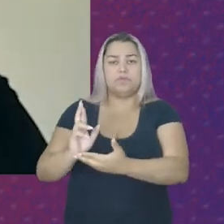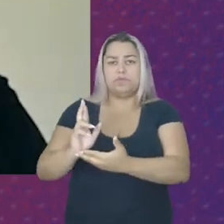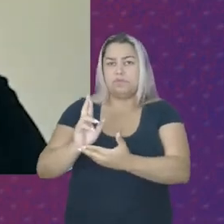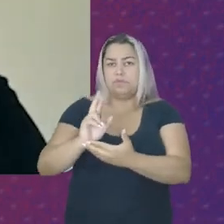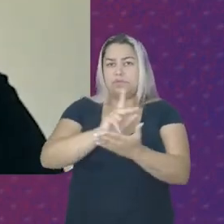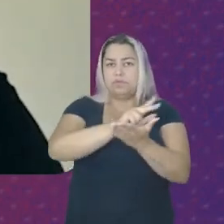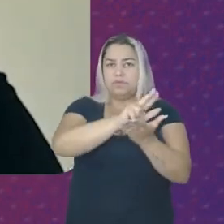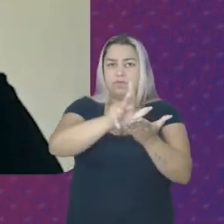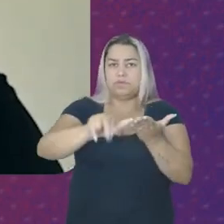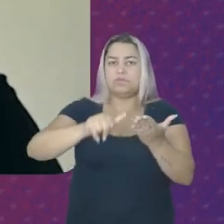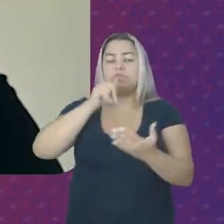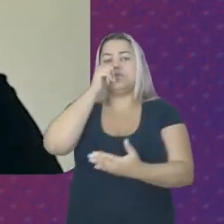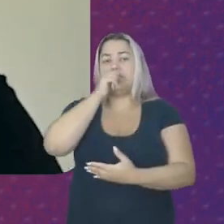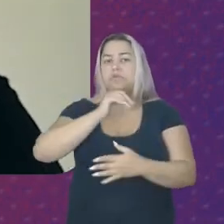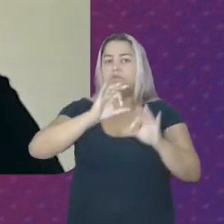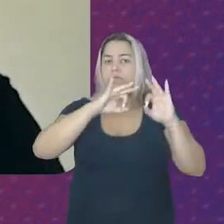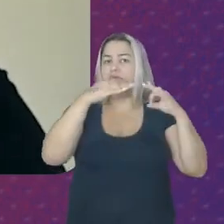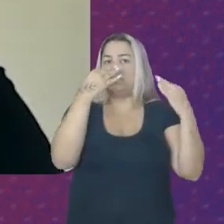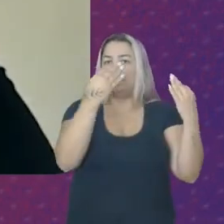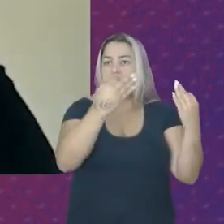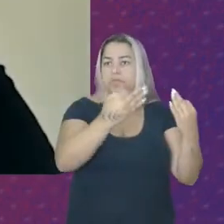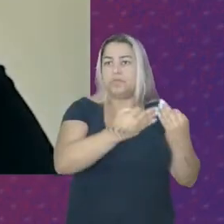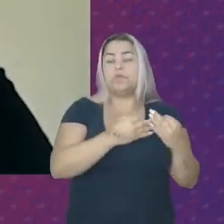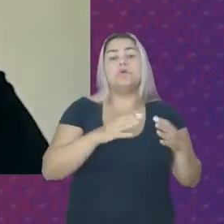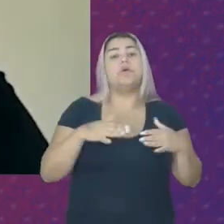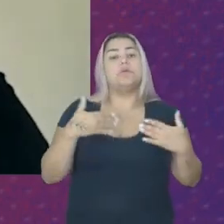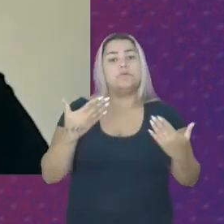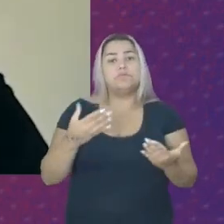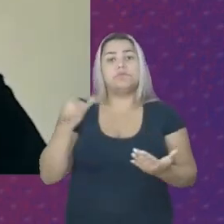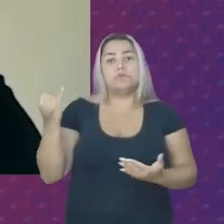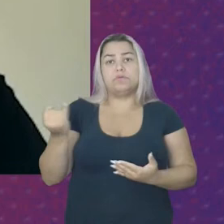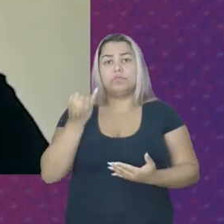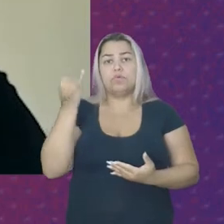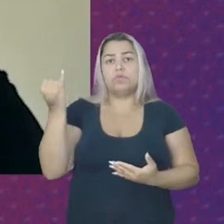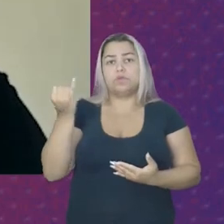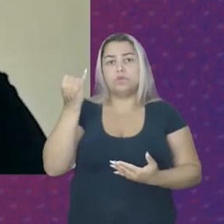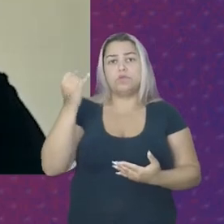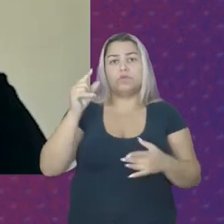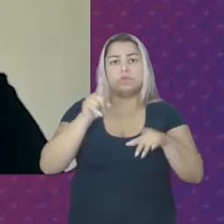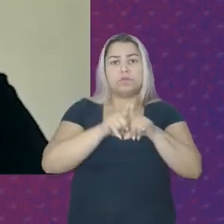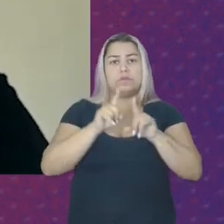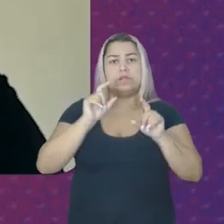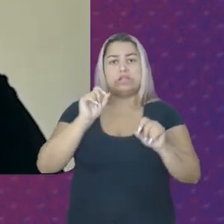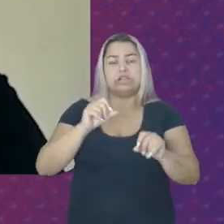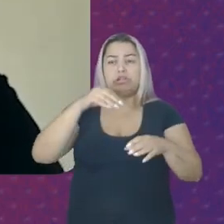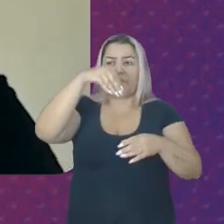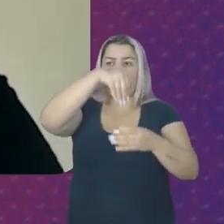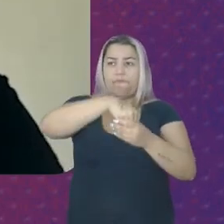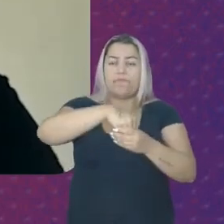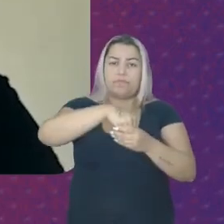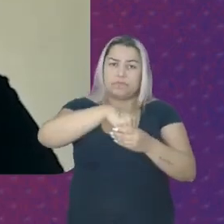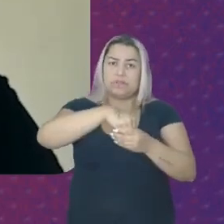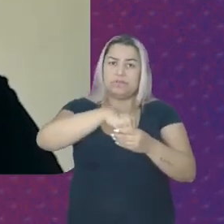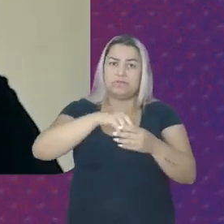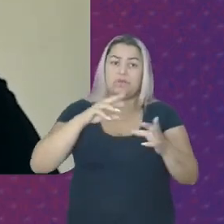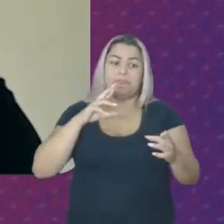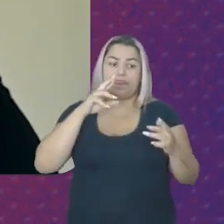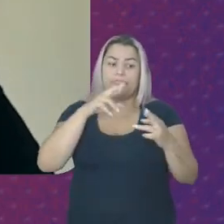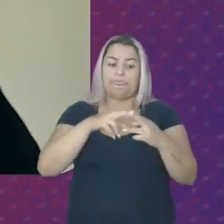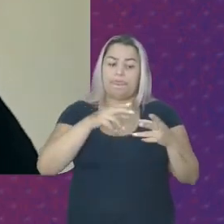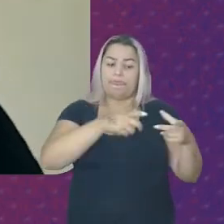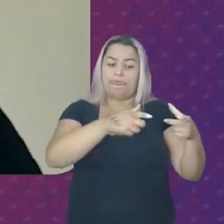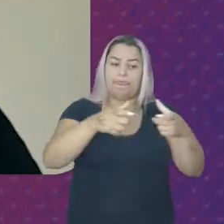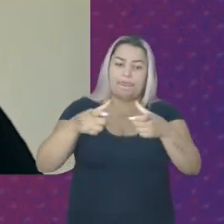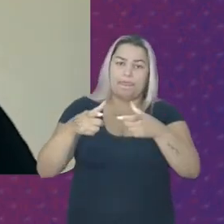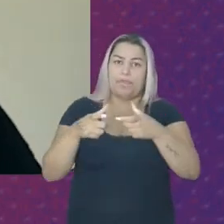mulheres e famílias no próximo período. Então, sim, é muito importante que a gente trate, dentro das nossas redes, dentro dos nossos espaços,